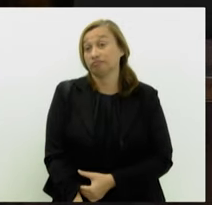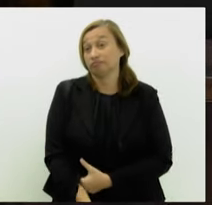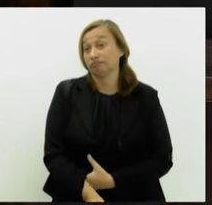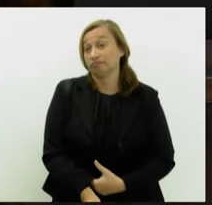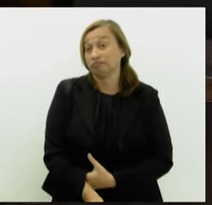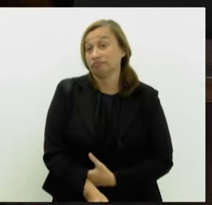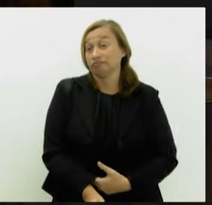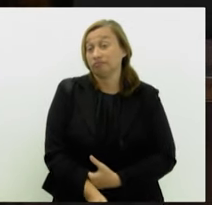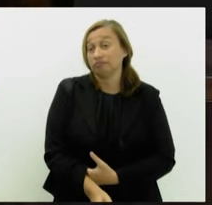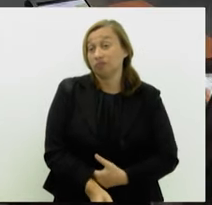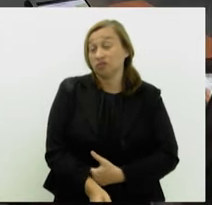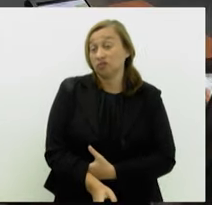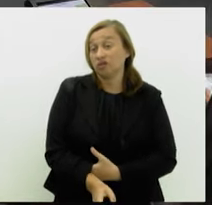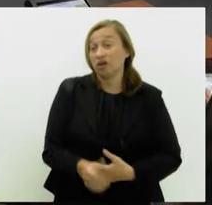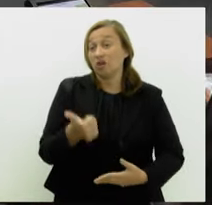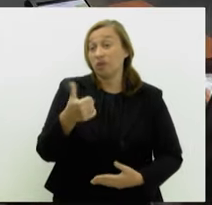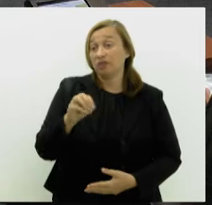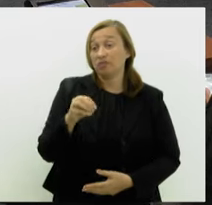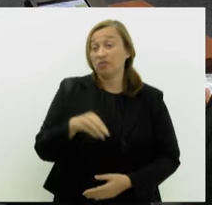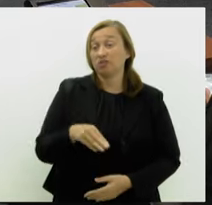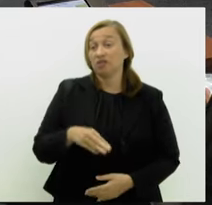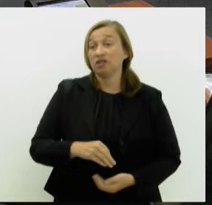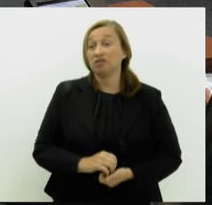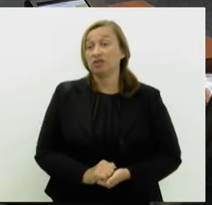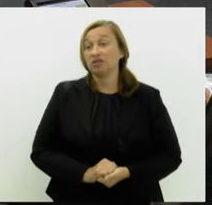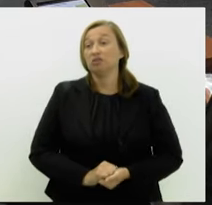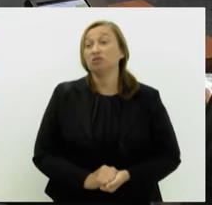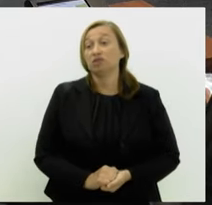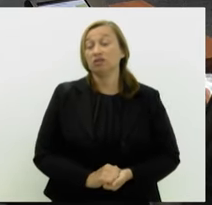minutos regimentais.